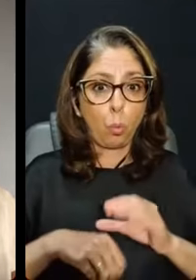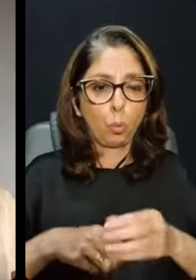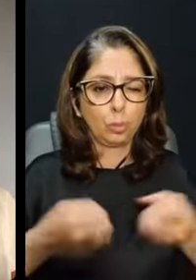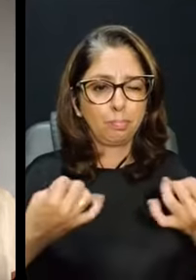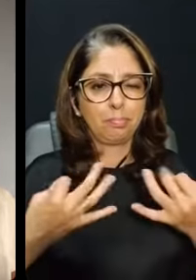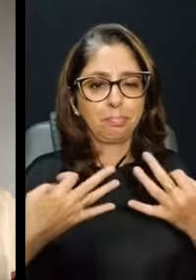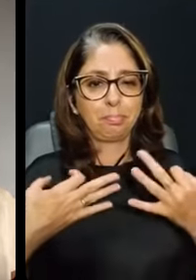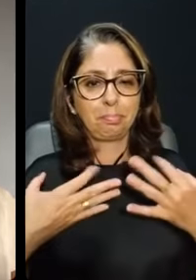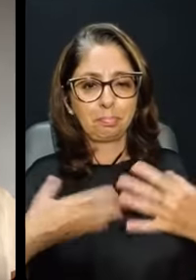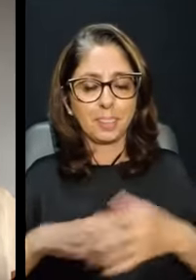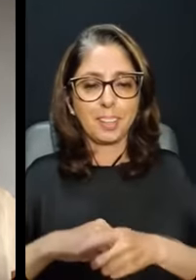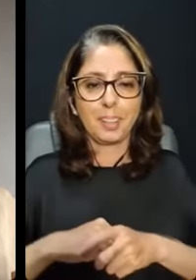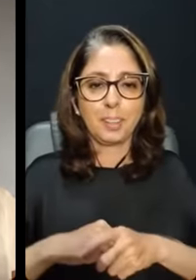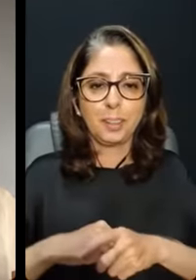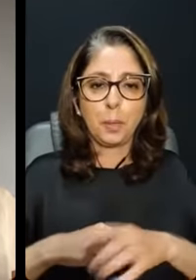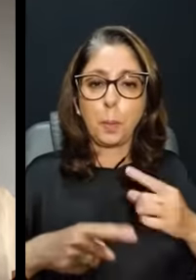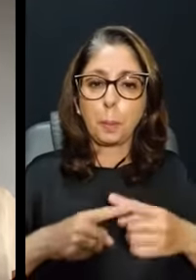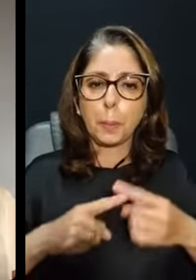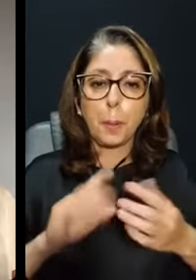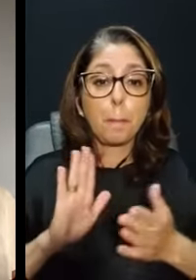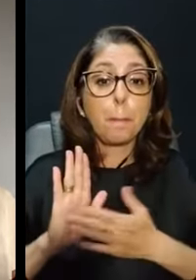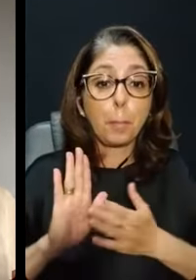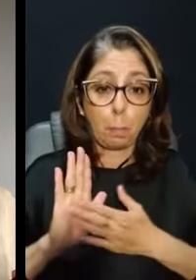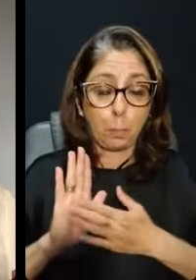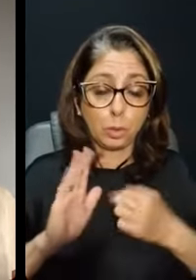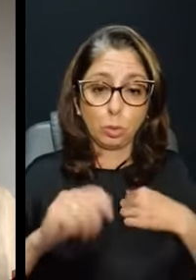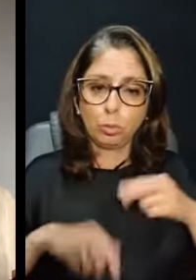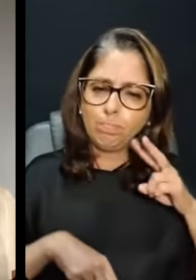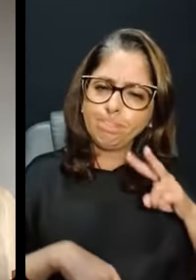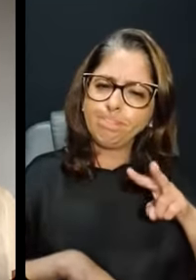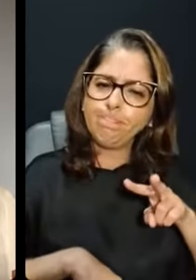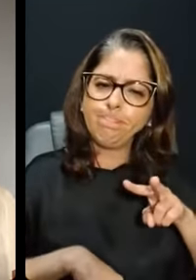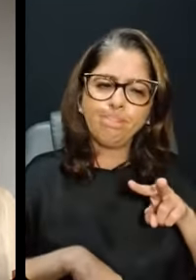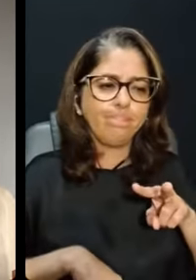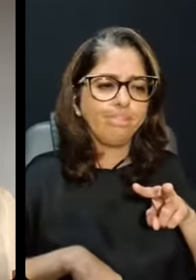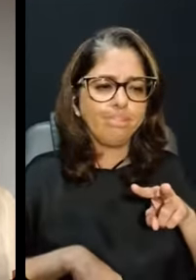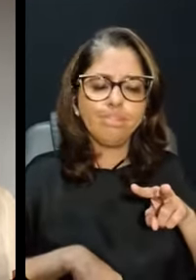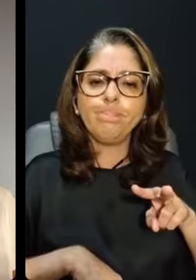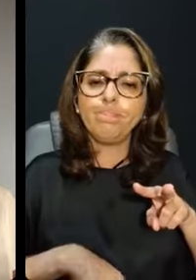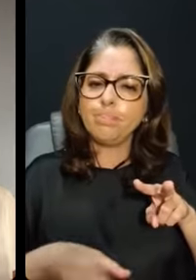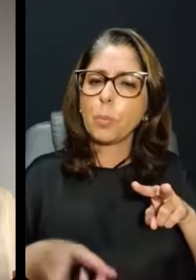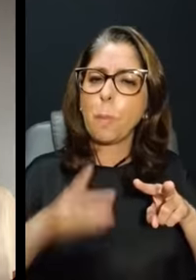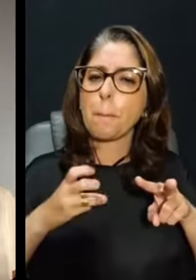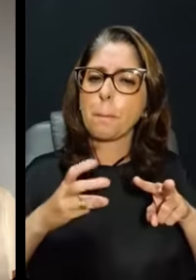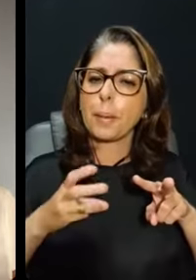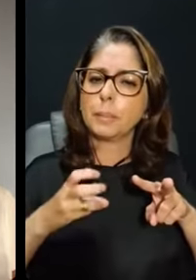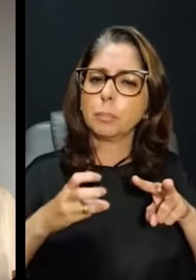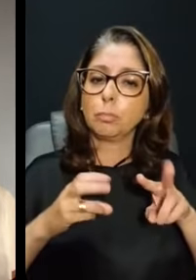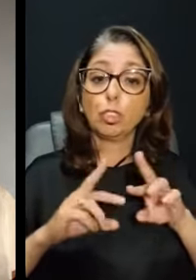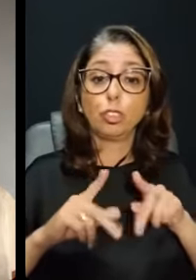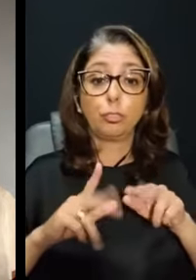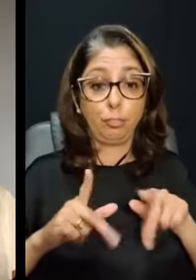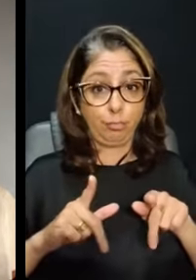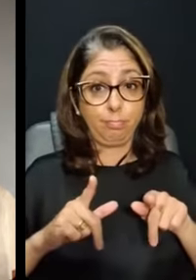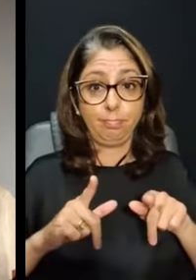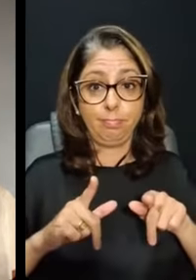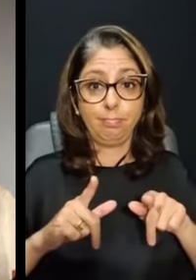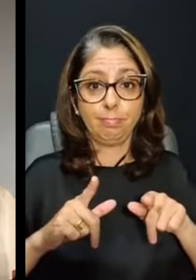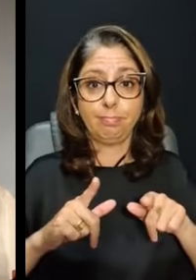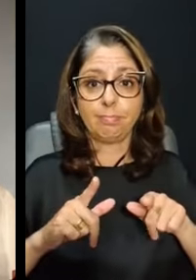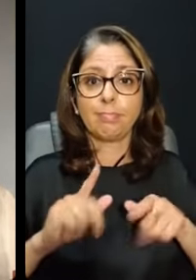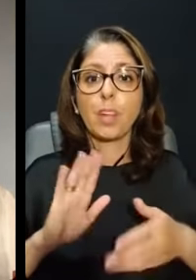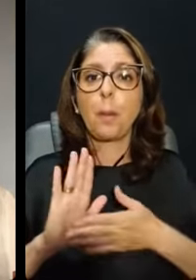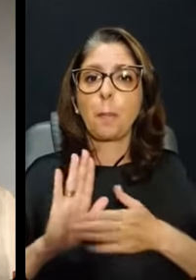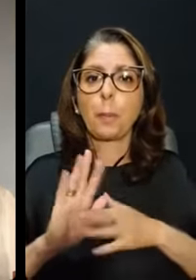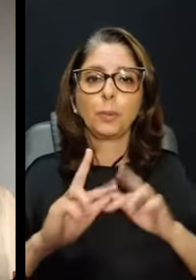propostas que eu já vi acontecerem de acessibilidade, é um curso bastante diferente, né? A proposta dele é